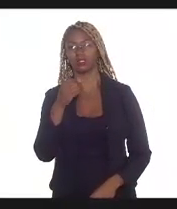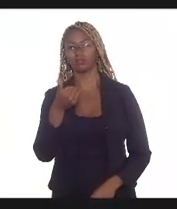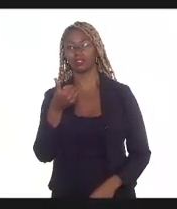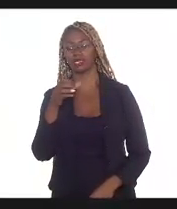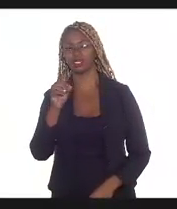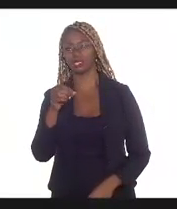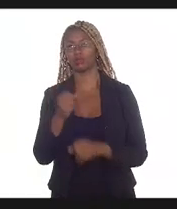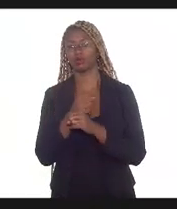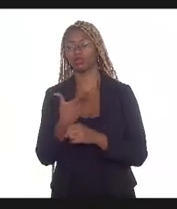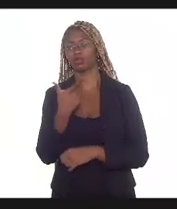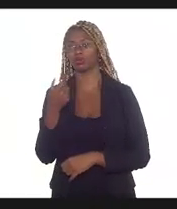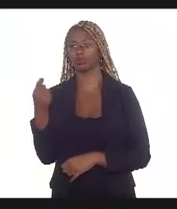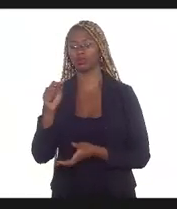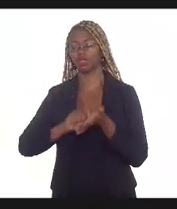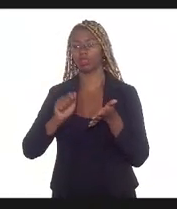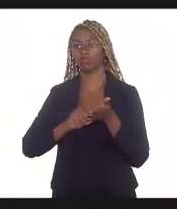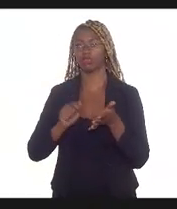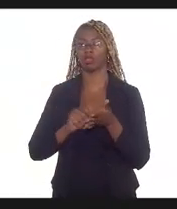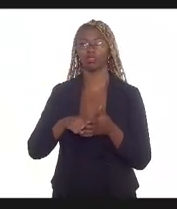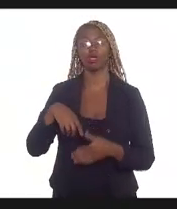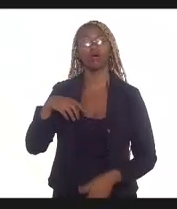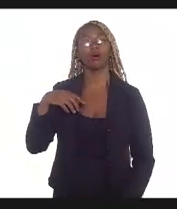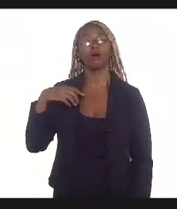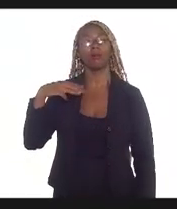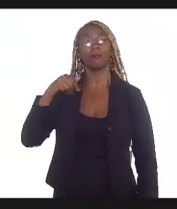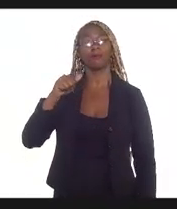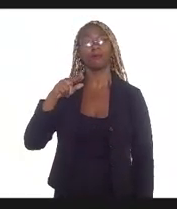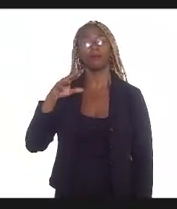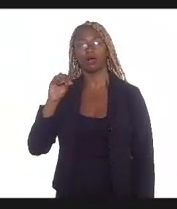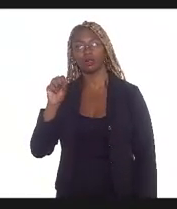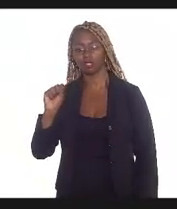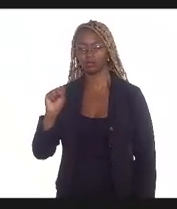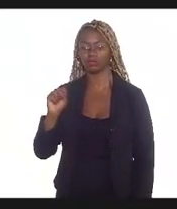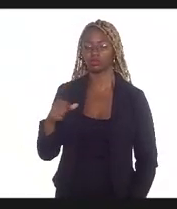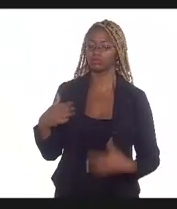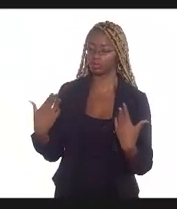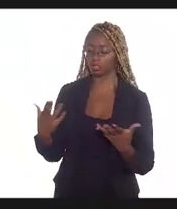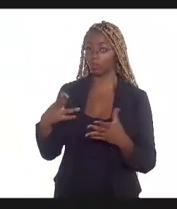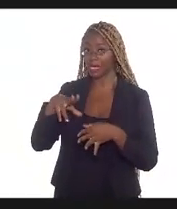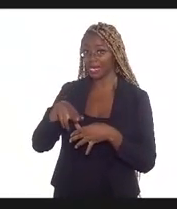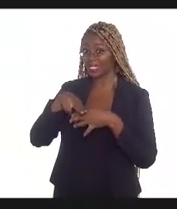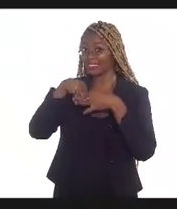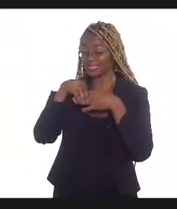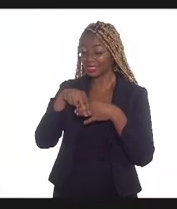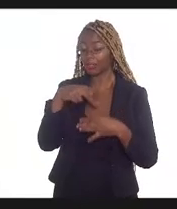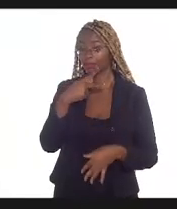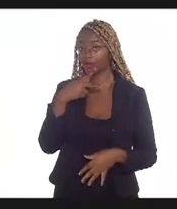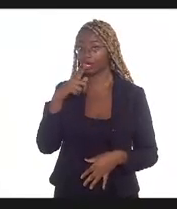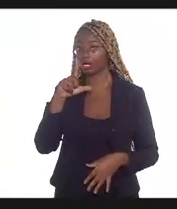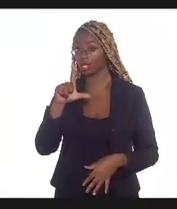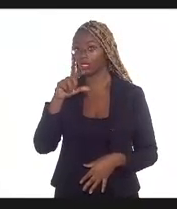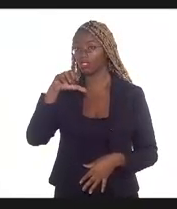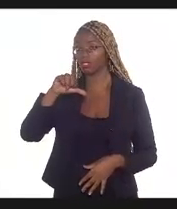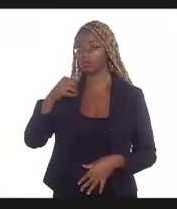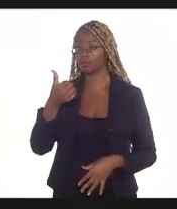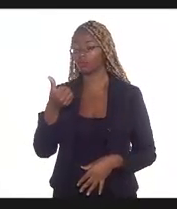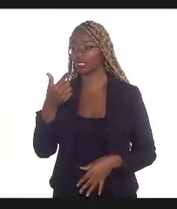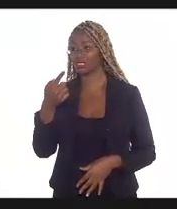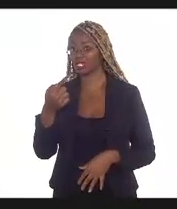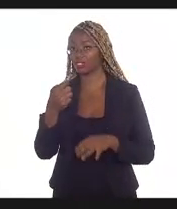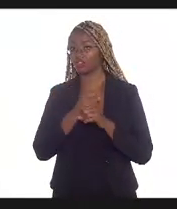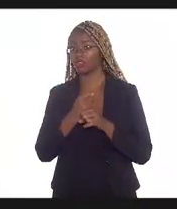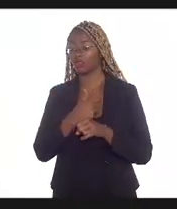3060-2020, autoria do deputado Marcos Miller. O parecer é pela anexação ao PL 967 de 2019.